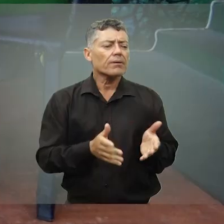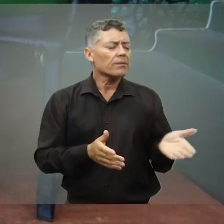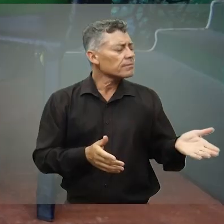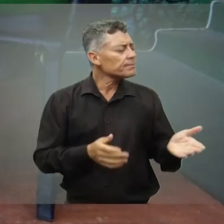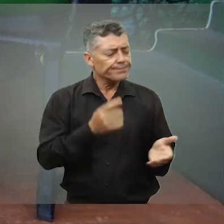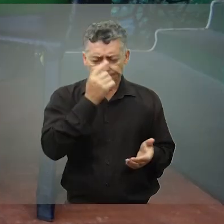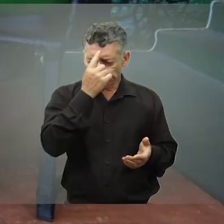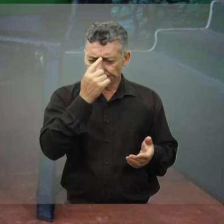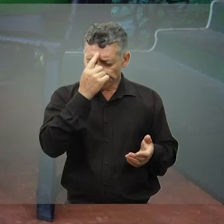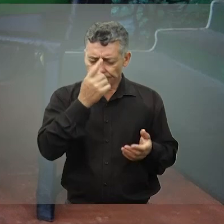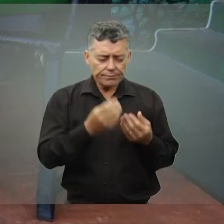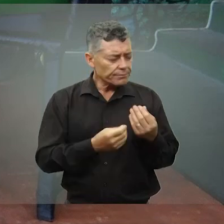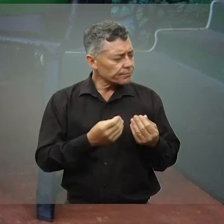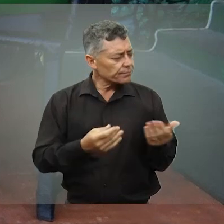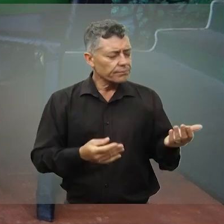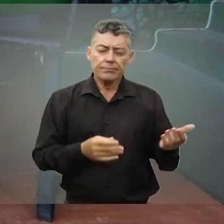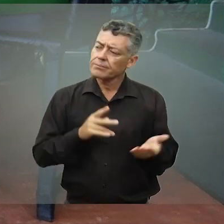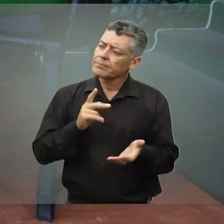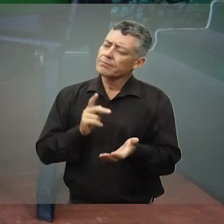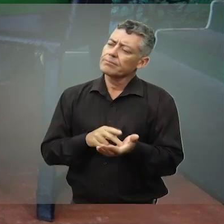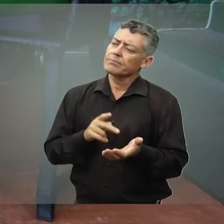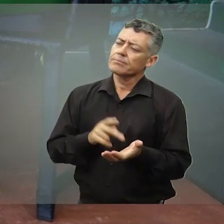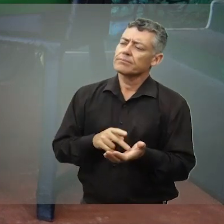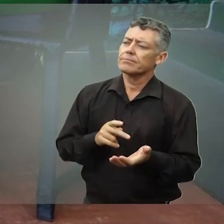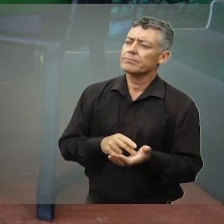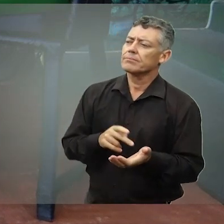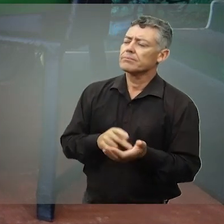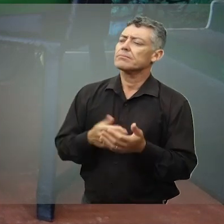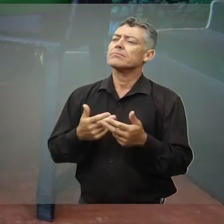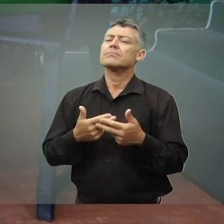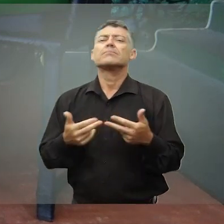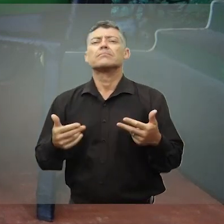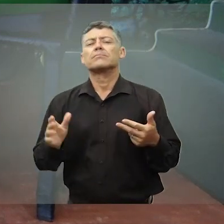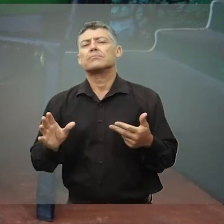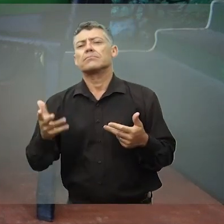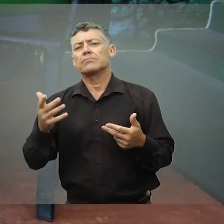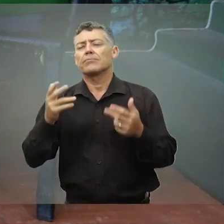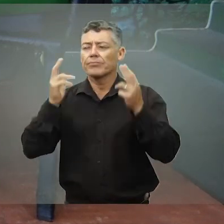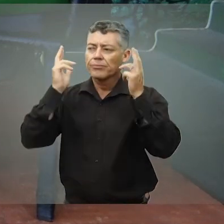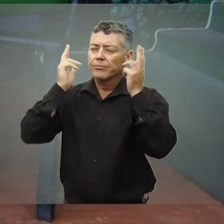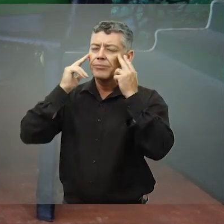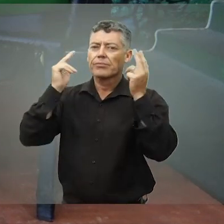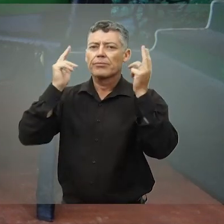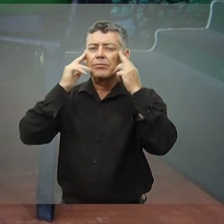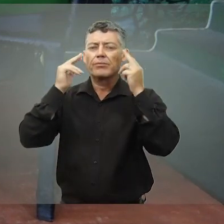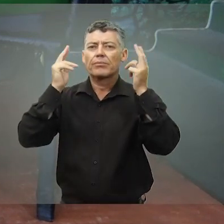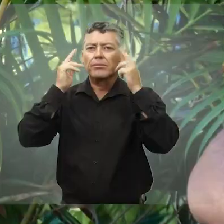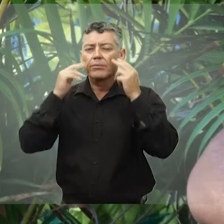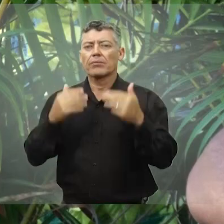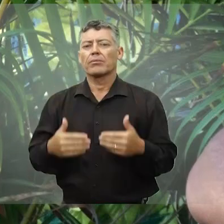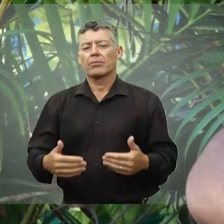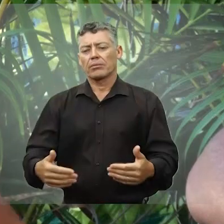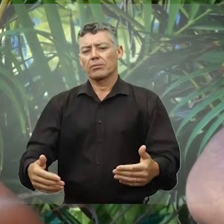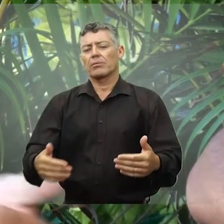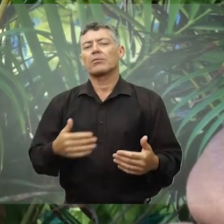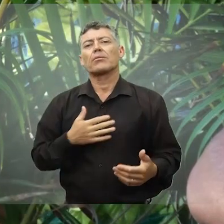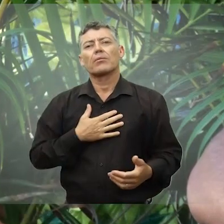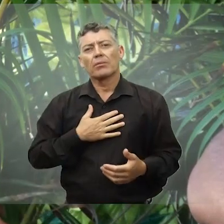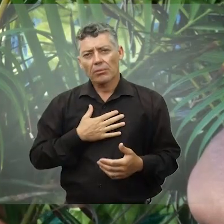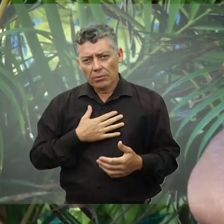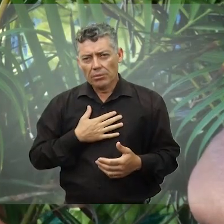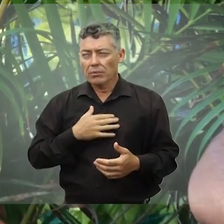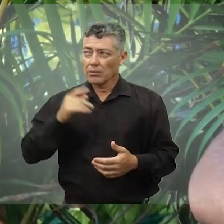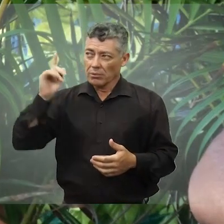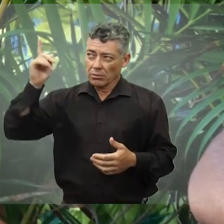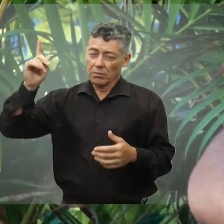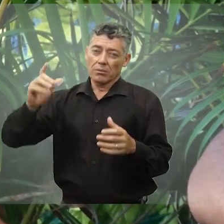surge isso? Não, na verdade, as coisas acontecem com naturalidade, vou falar assim. Eu estava na banda Papaléguas